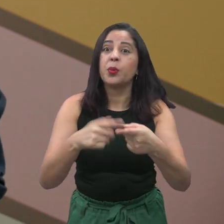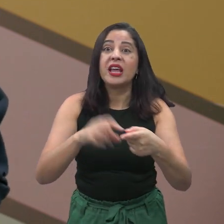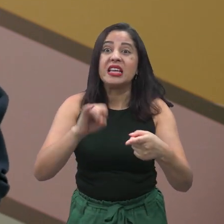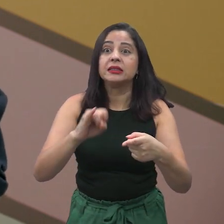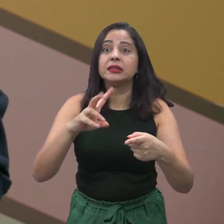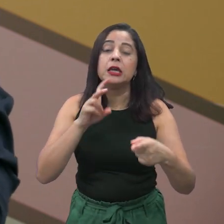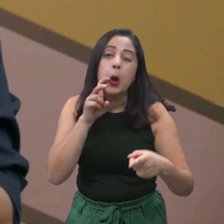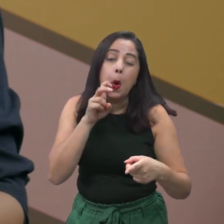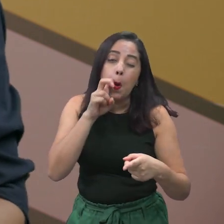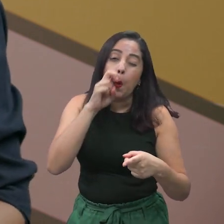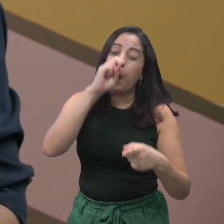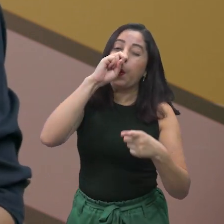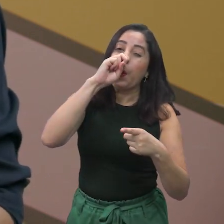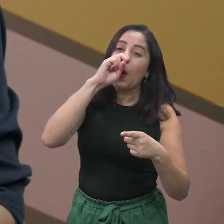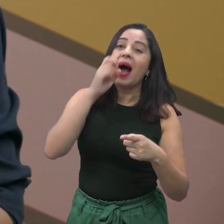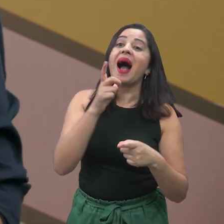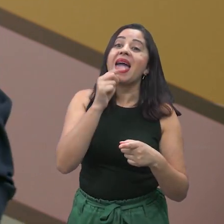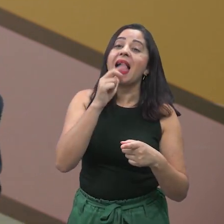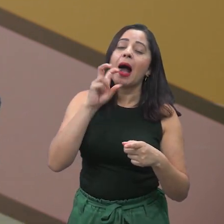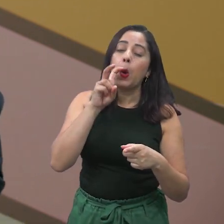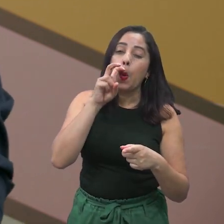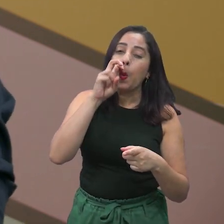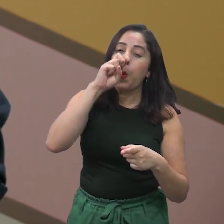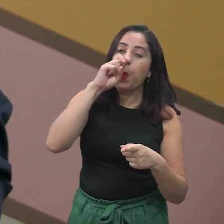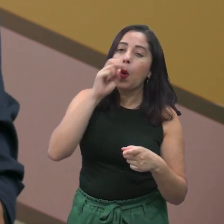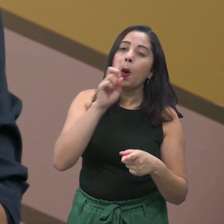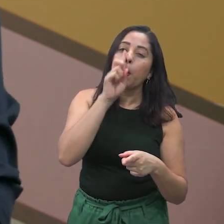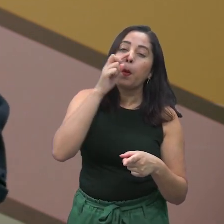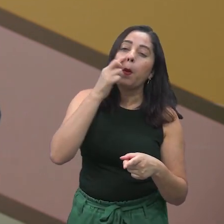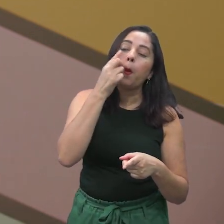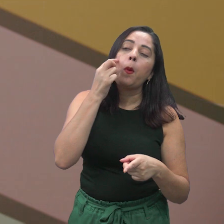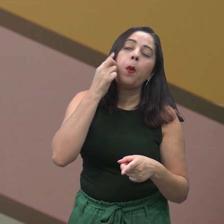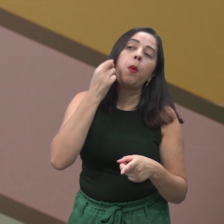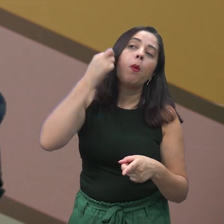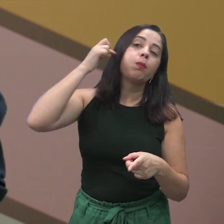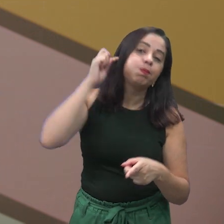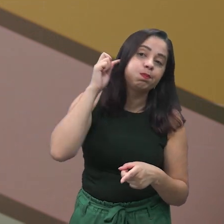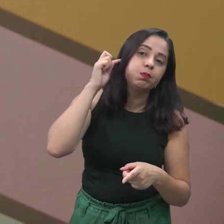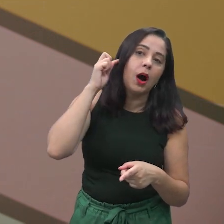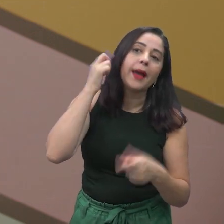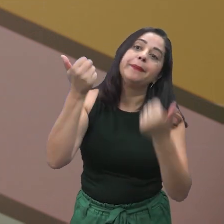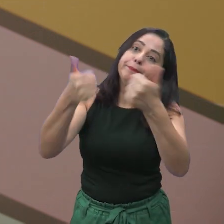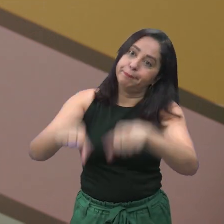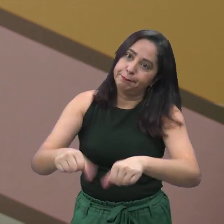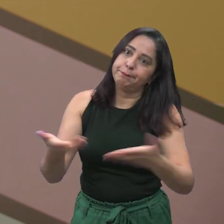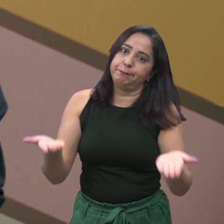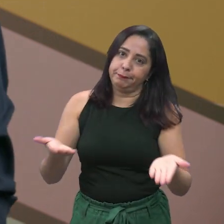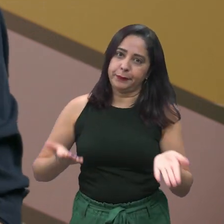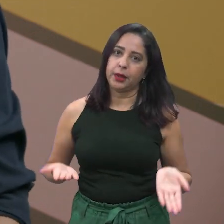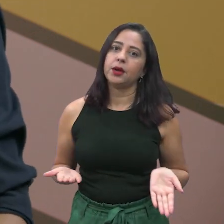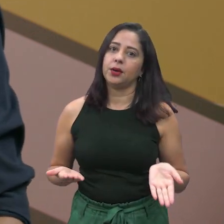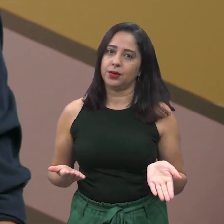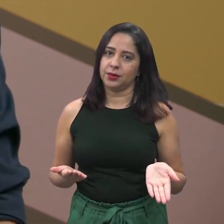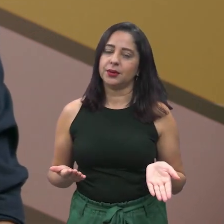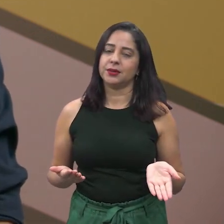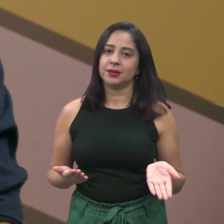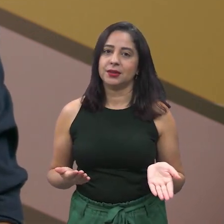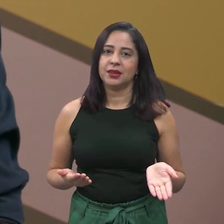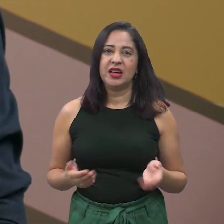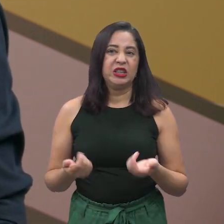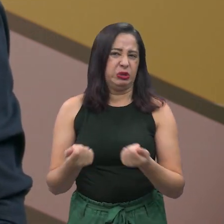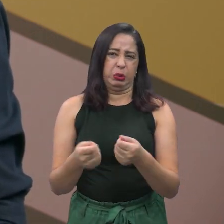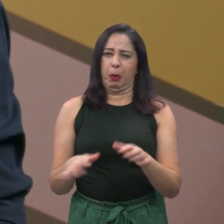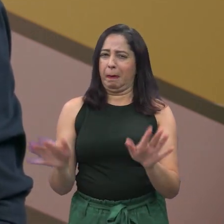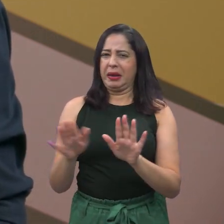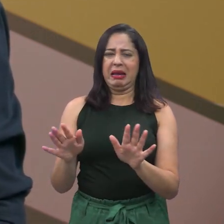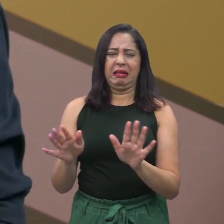muito. Então, quando a mãe fala que é difícil, não tem problema. O importante é molhar, umidificar o nariz, mas às vezes pode ser com cargas menores,